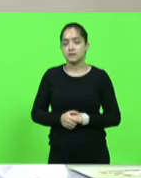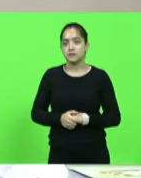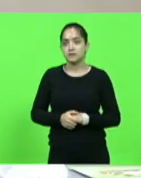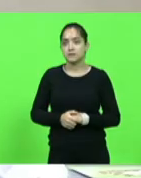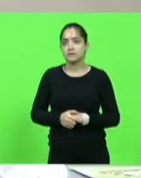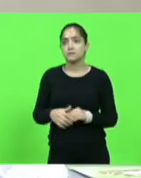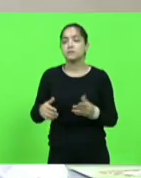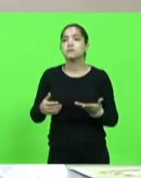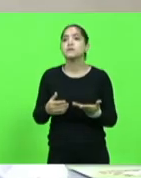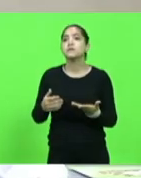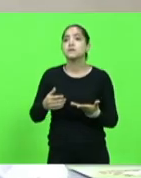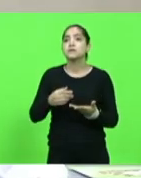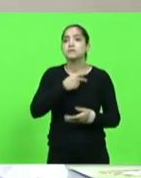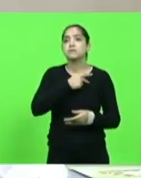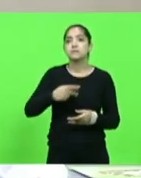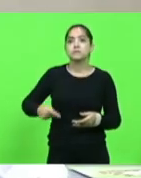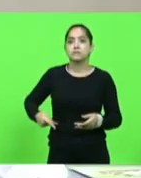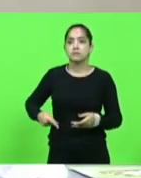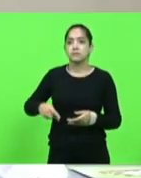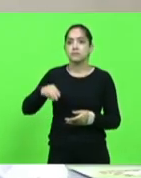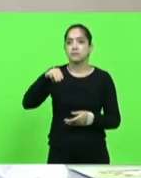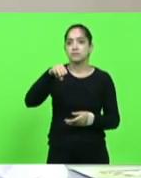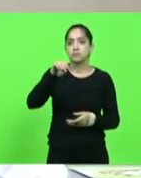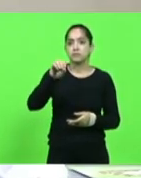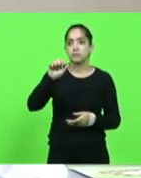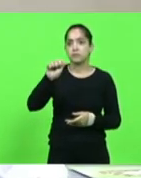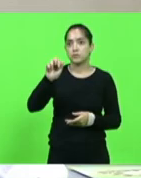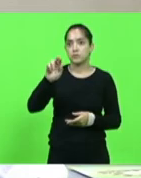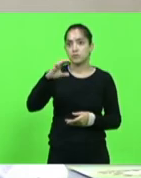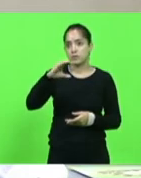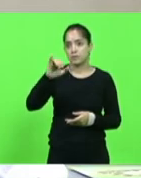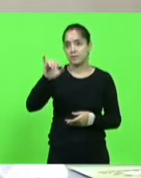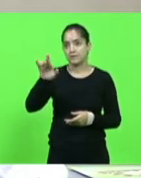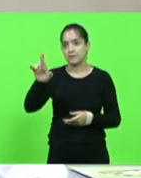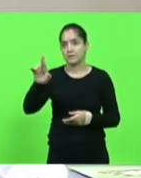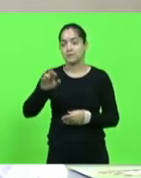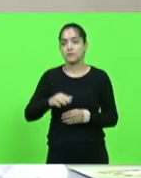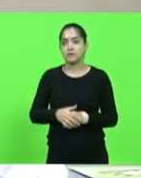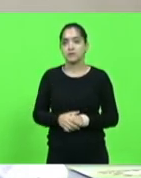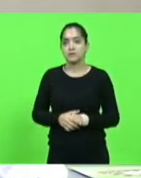Presidente Moacir Pereira, amigo e irmão.